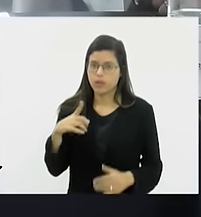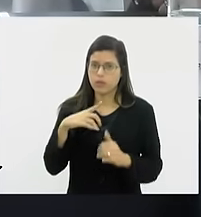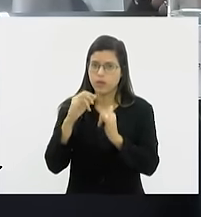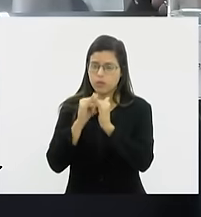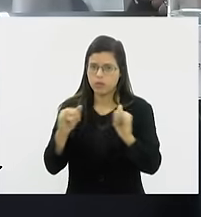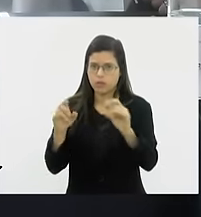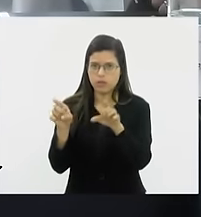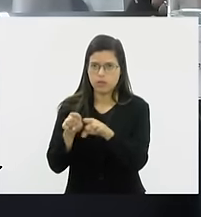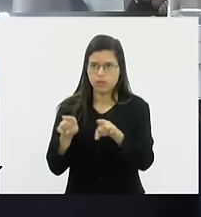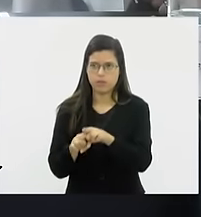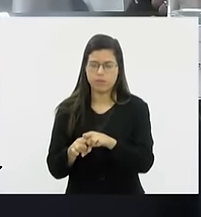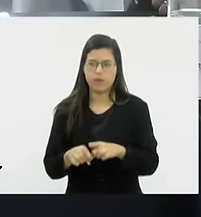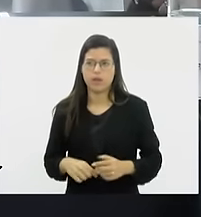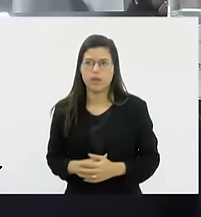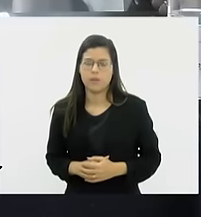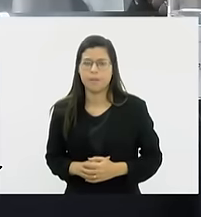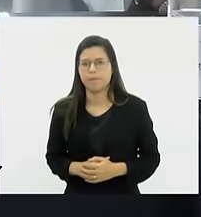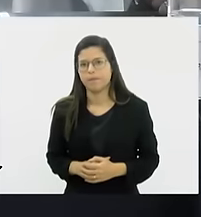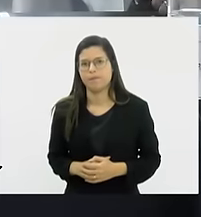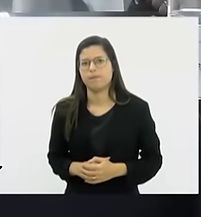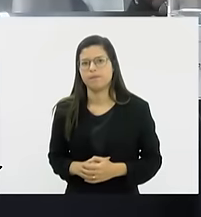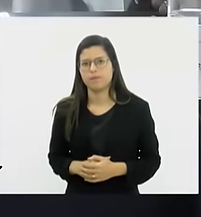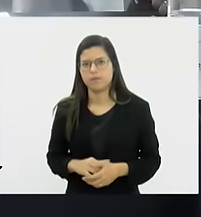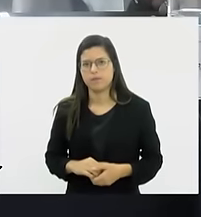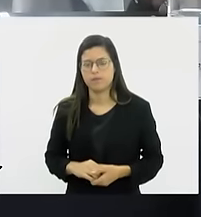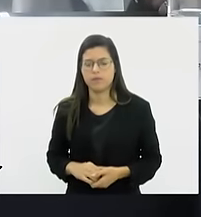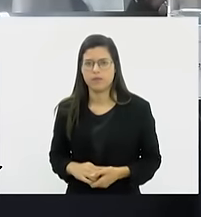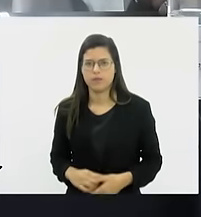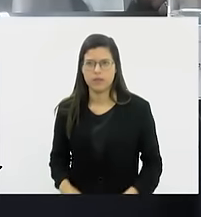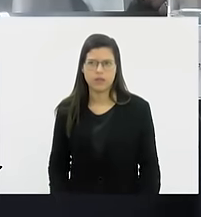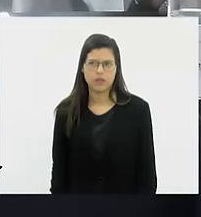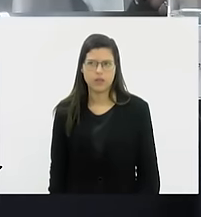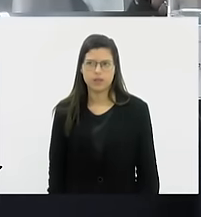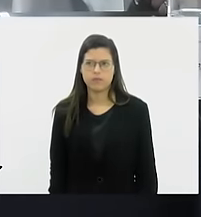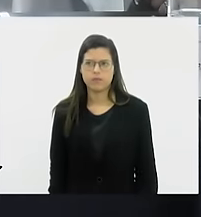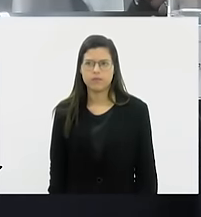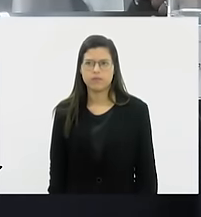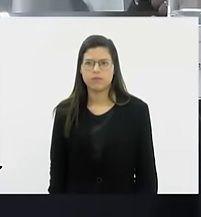que é objeto de uma...